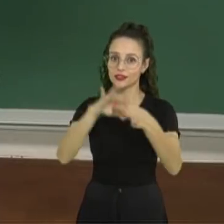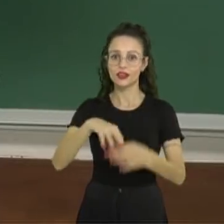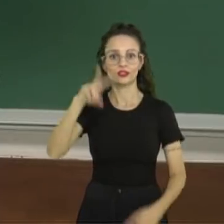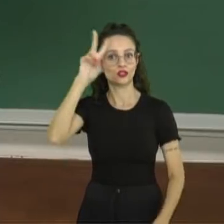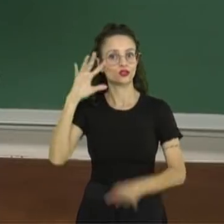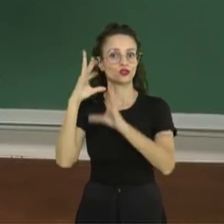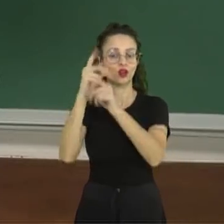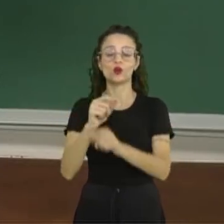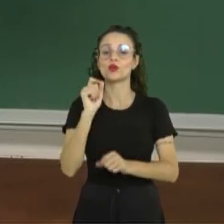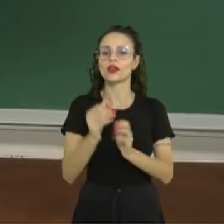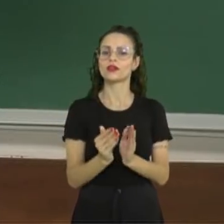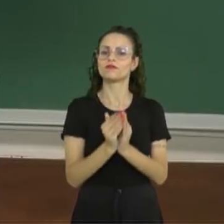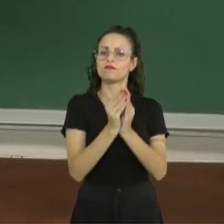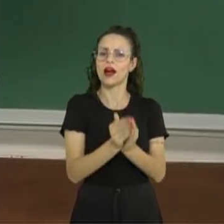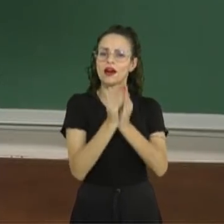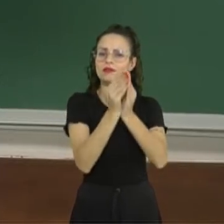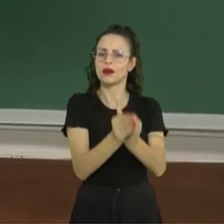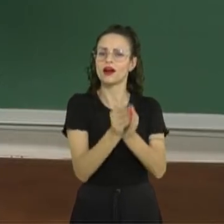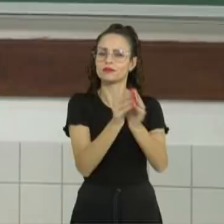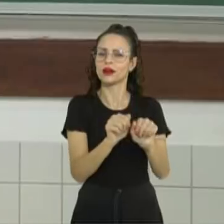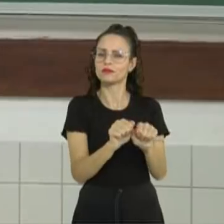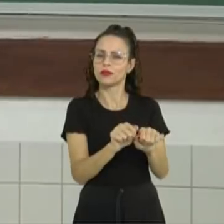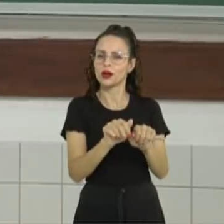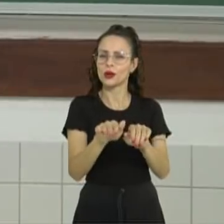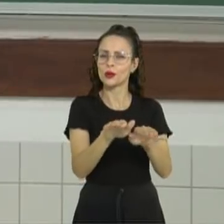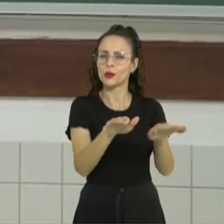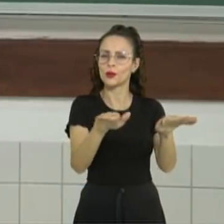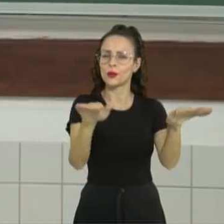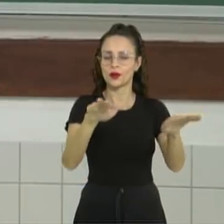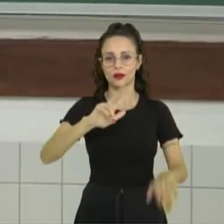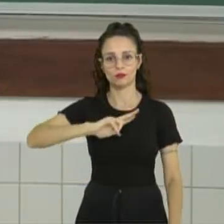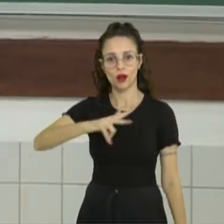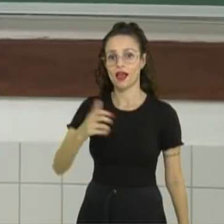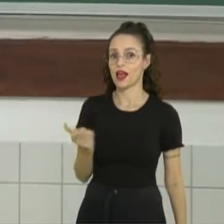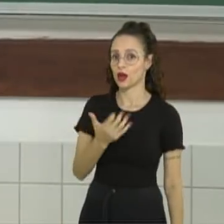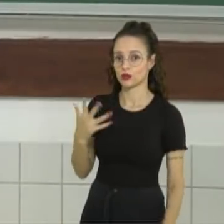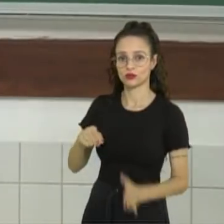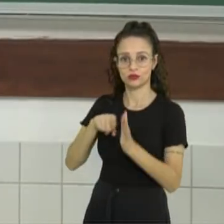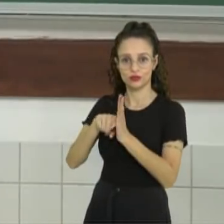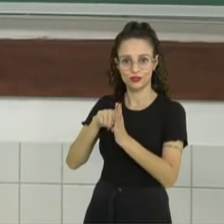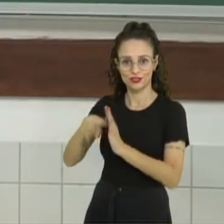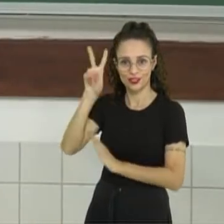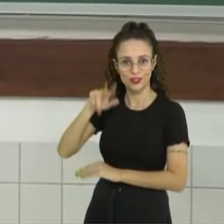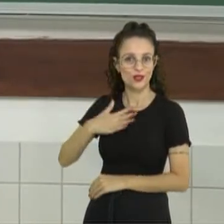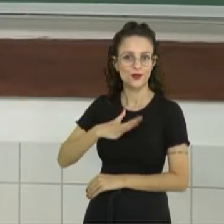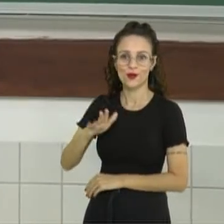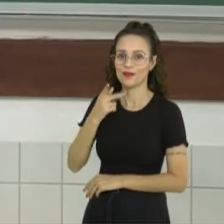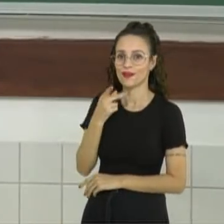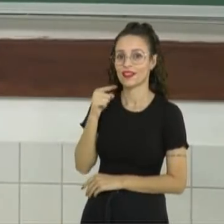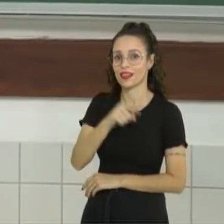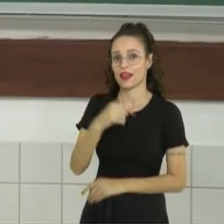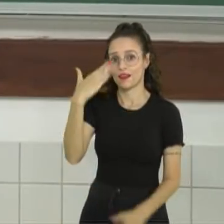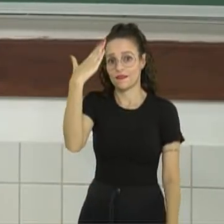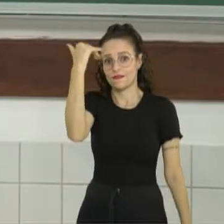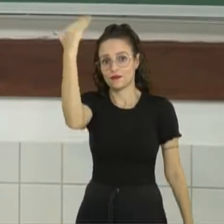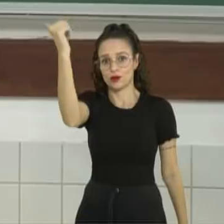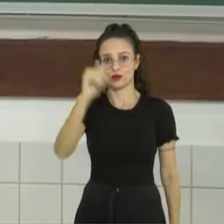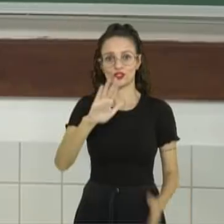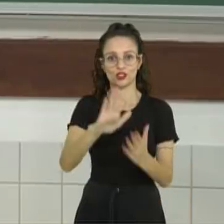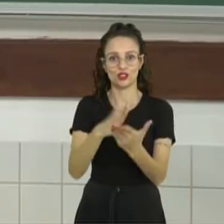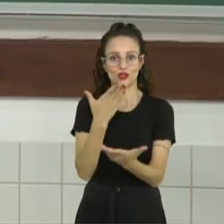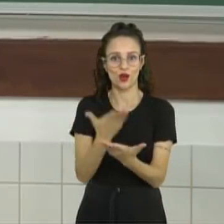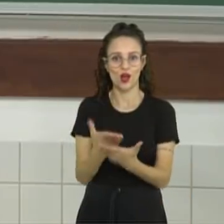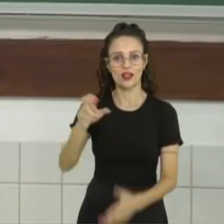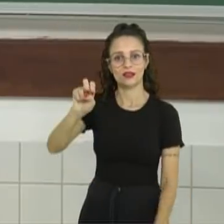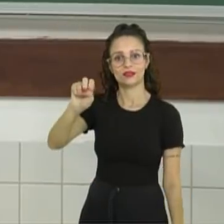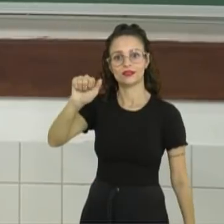com as grandes navegações dos portugueses. Alguns historiadores não gostam de falar que naquele lugar, inclusive, seria a famosa escola de Sagres,